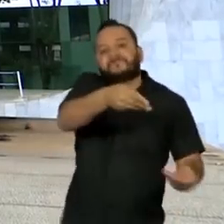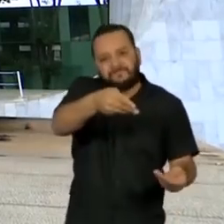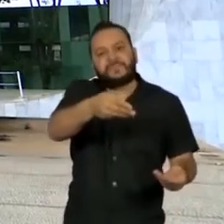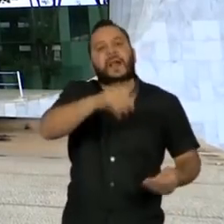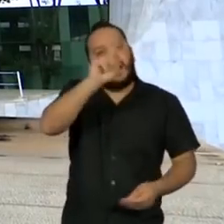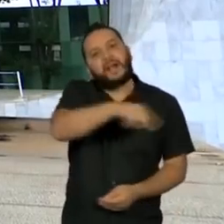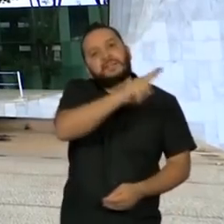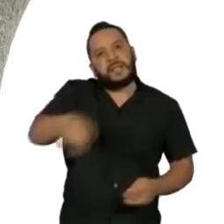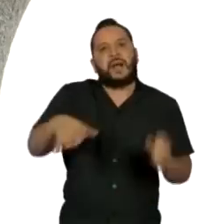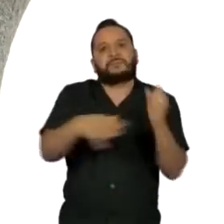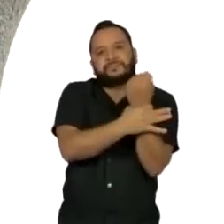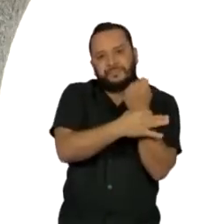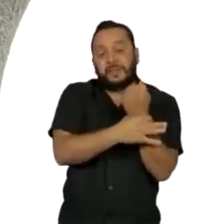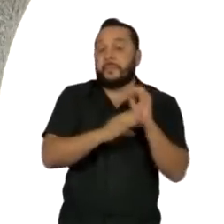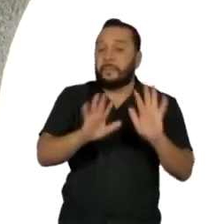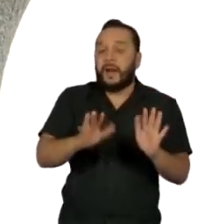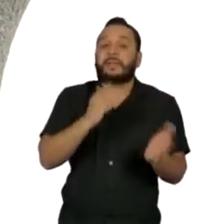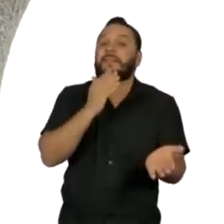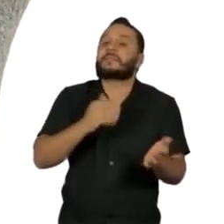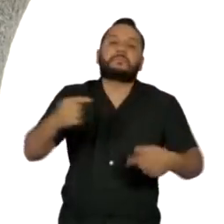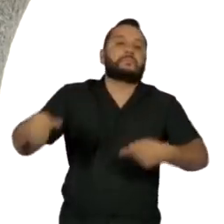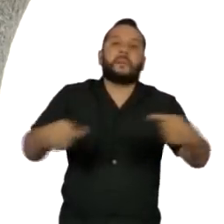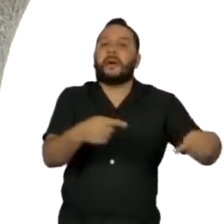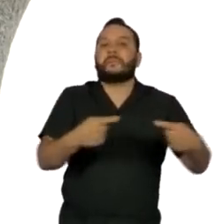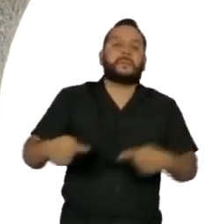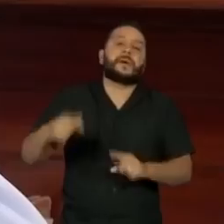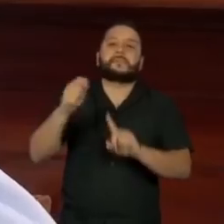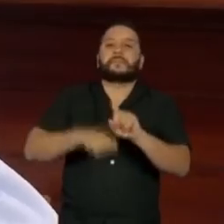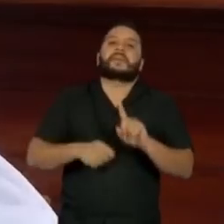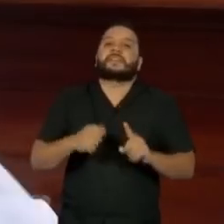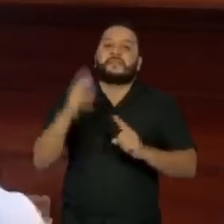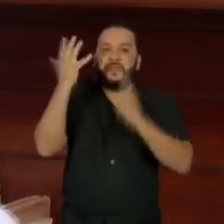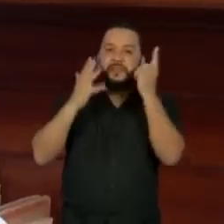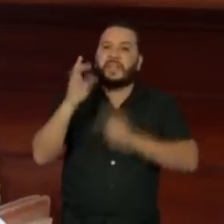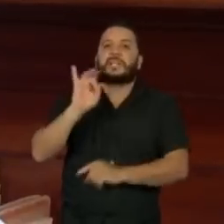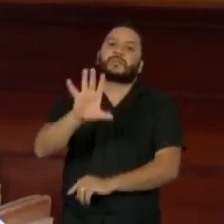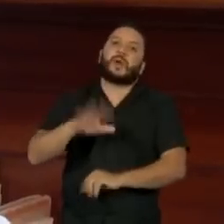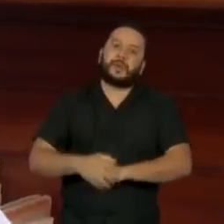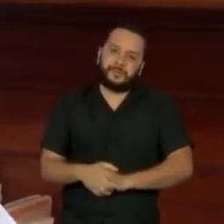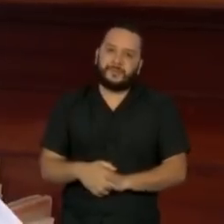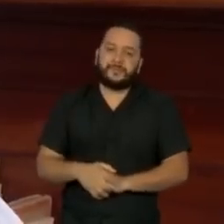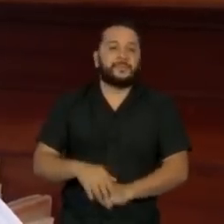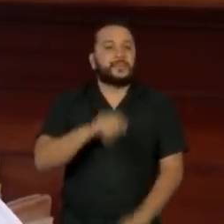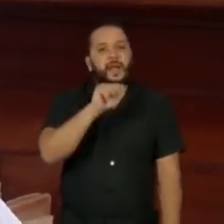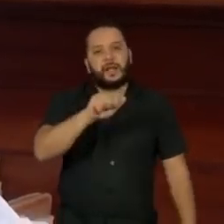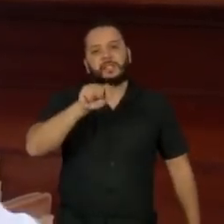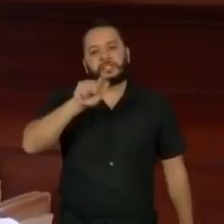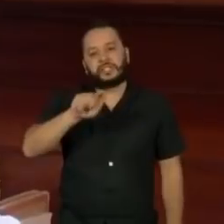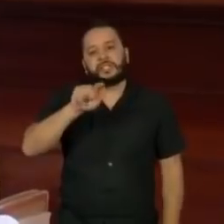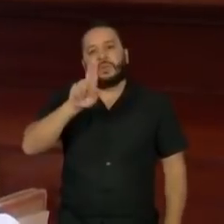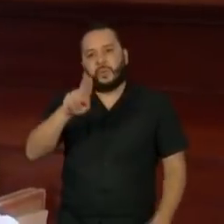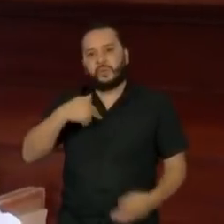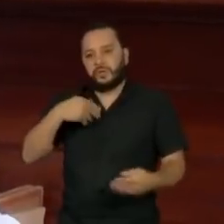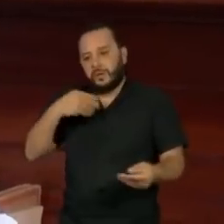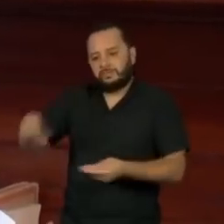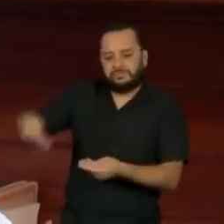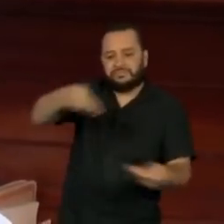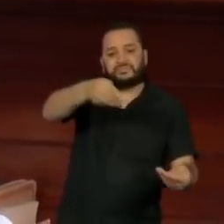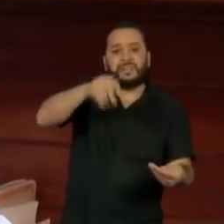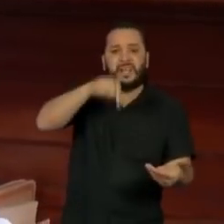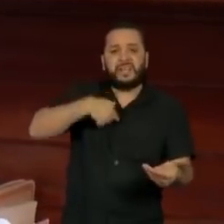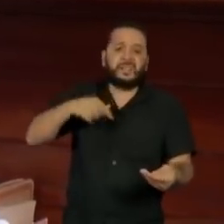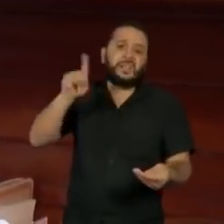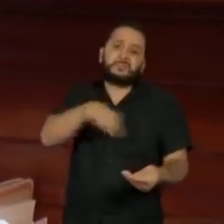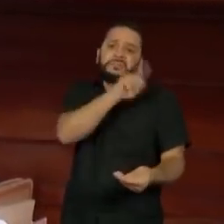ser debatido em fevereiro, quando acaba o recesso dos ministros do Supremo. Quando a AGU recorrer, o recurso dela é um recurso quase que nulo. É